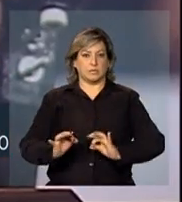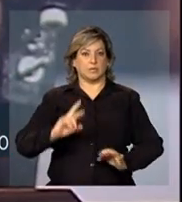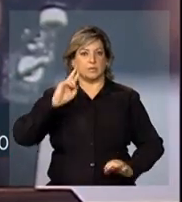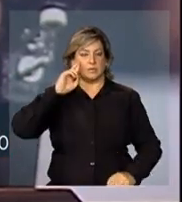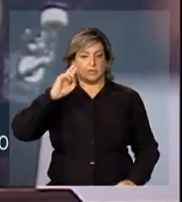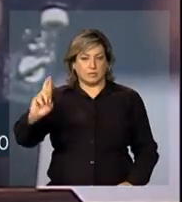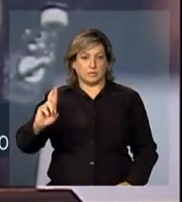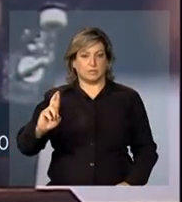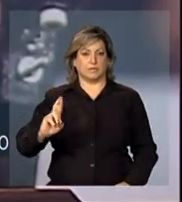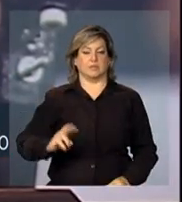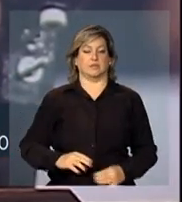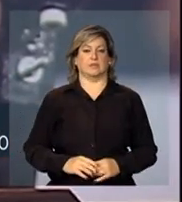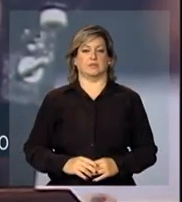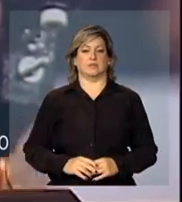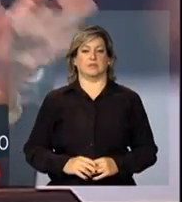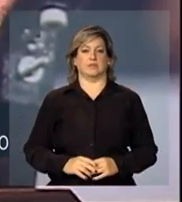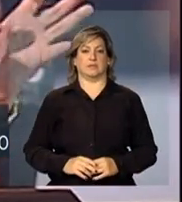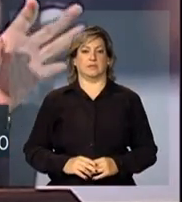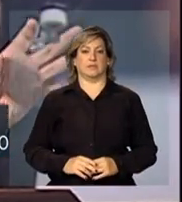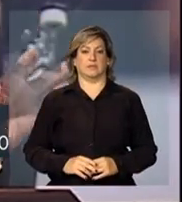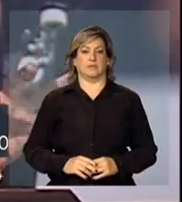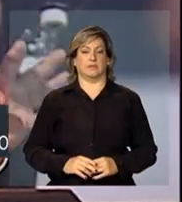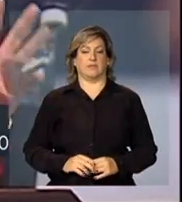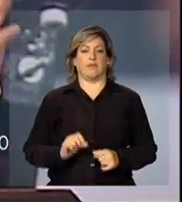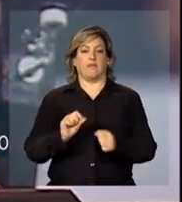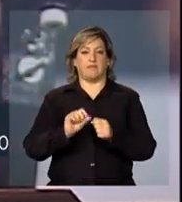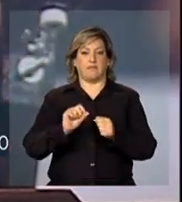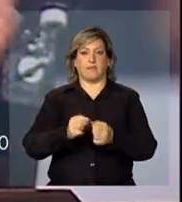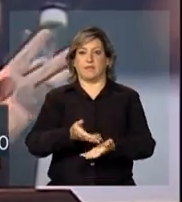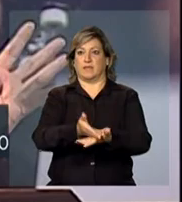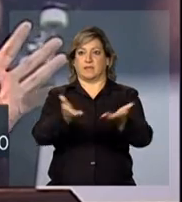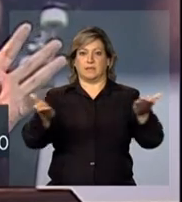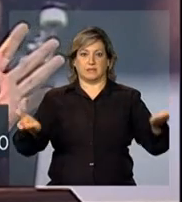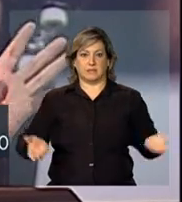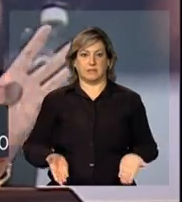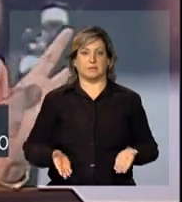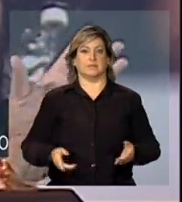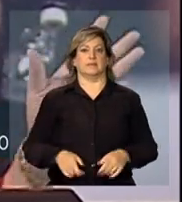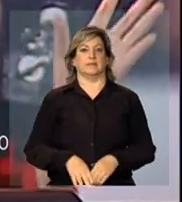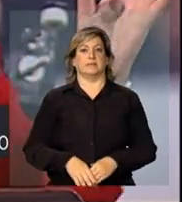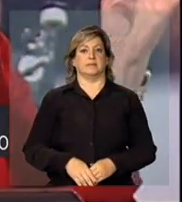desse desse desse equipamento e